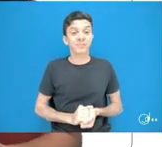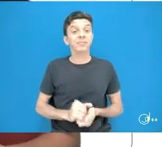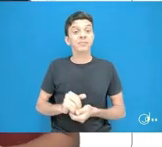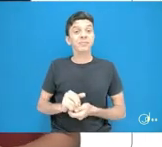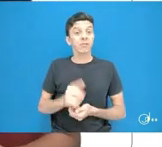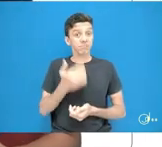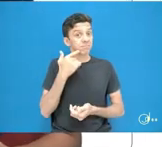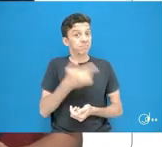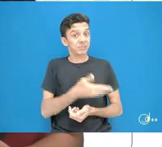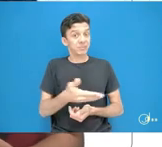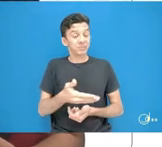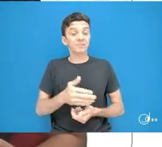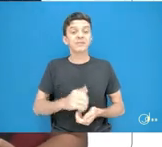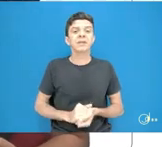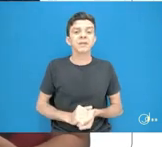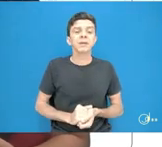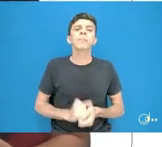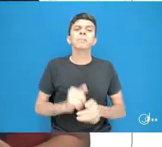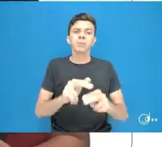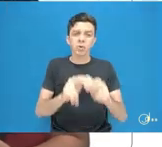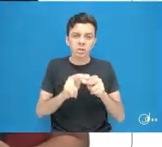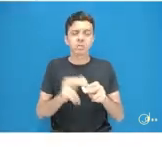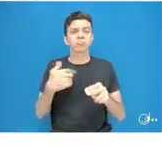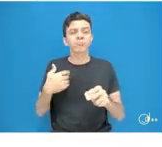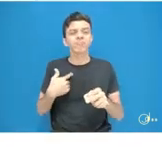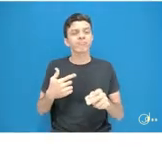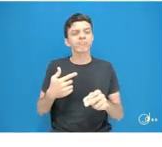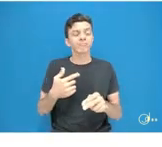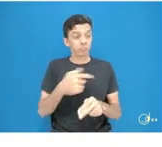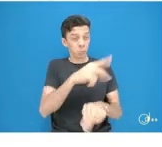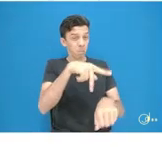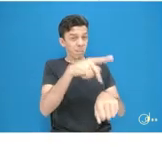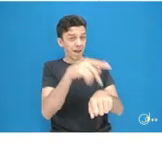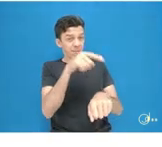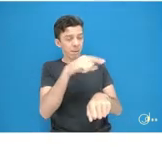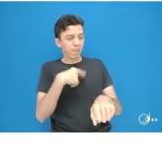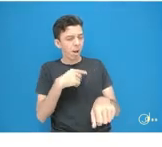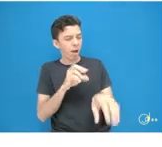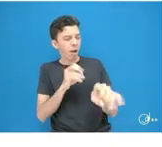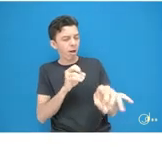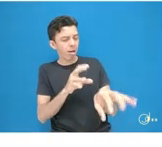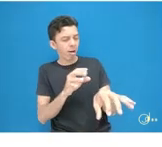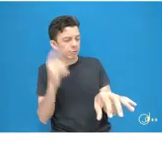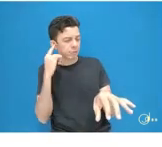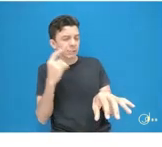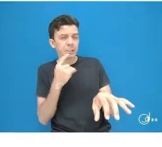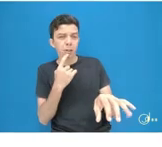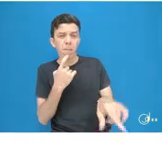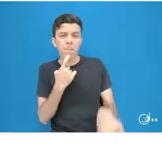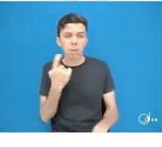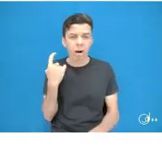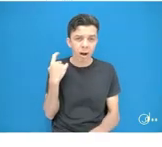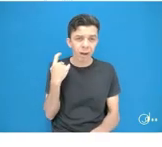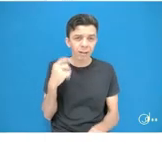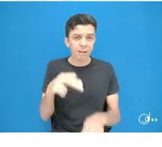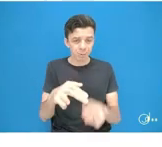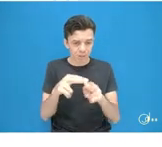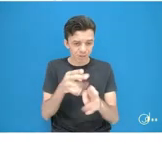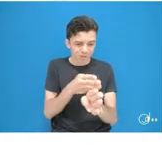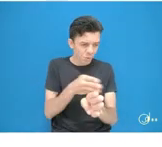Surdos, Rocha 2008, página 42. Como a educação de surdos no país era muito recente,